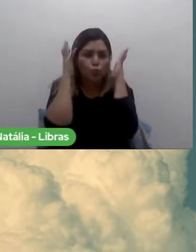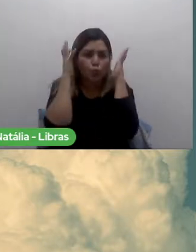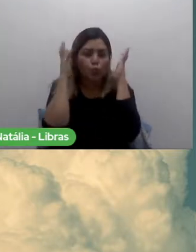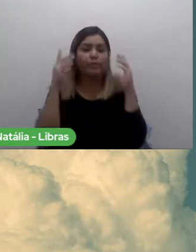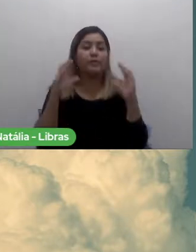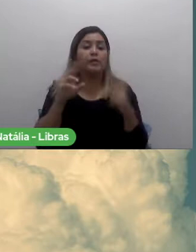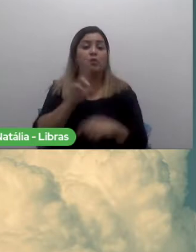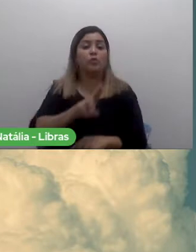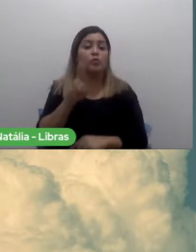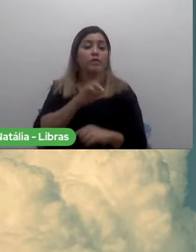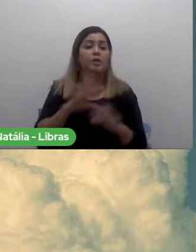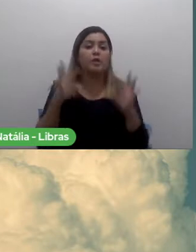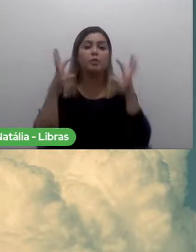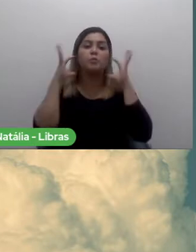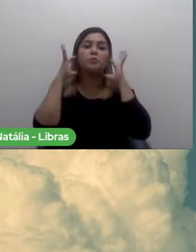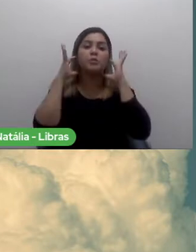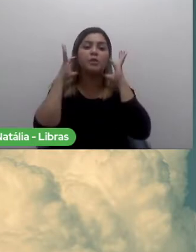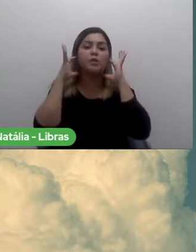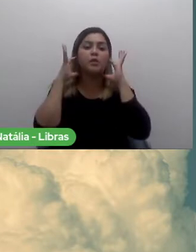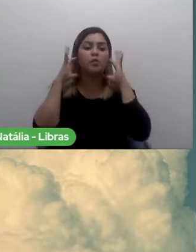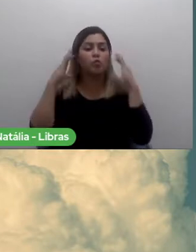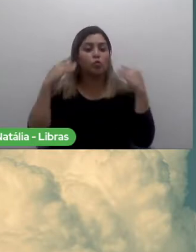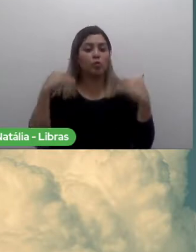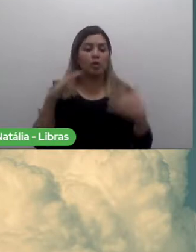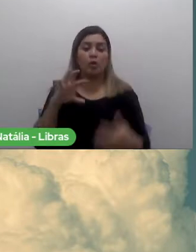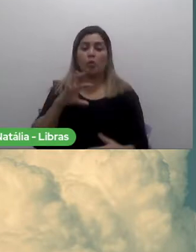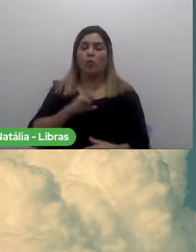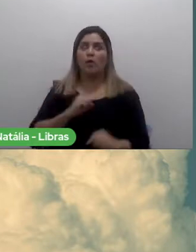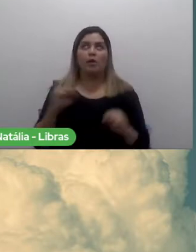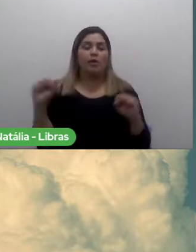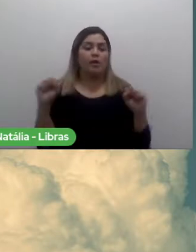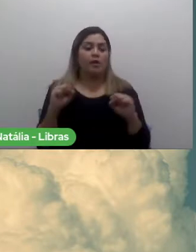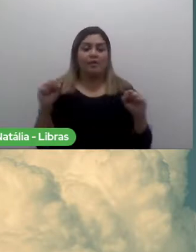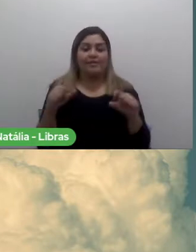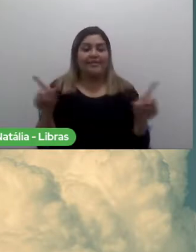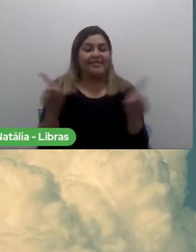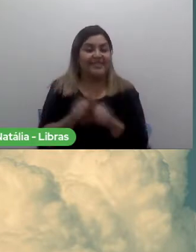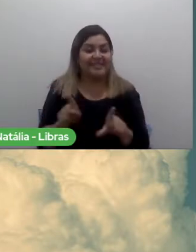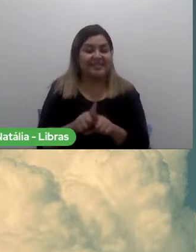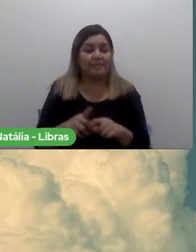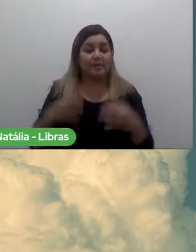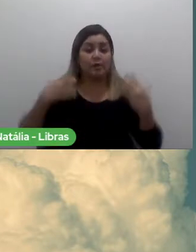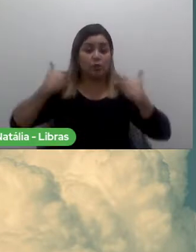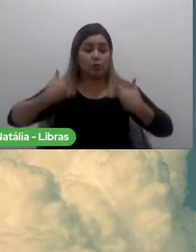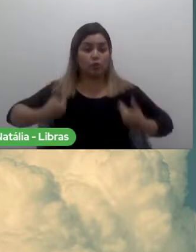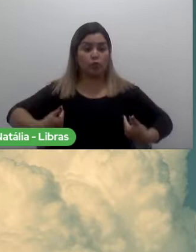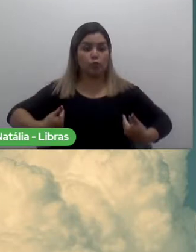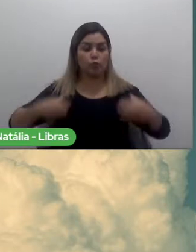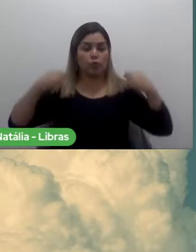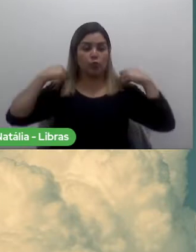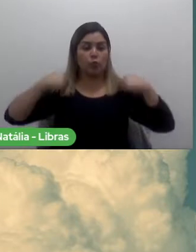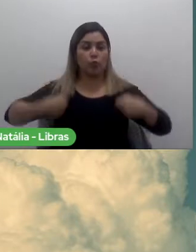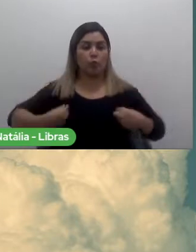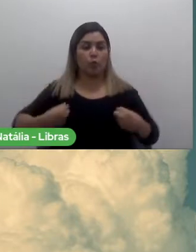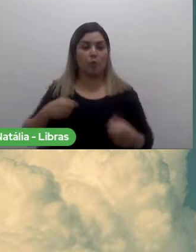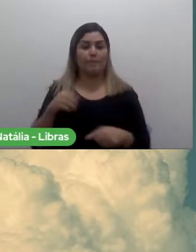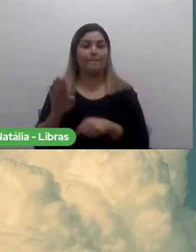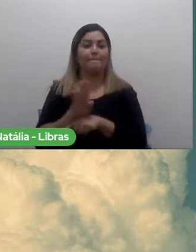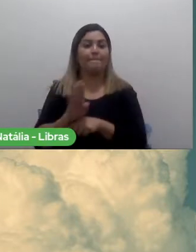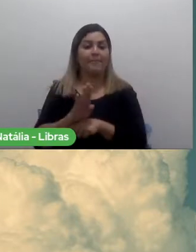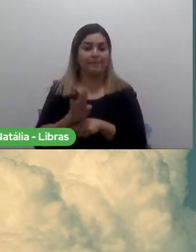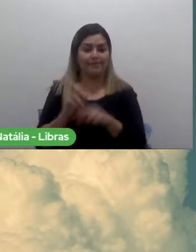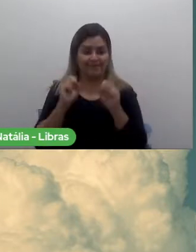brincos assimétricos. Eu adoro brincos. E usando uma camiseta sem mangas bege,